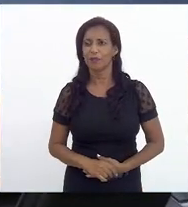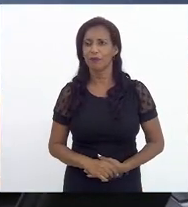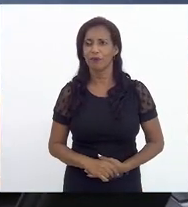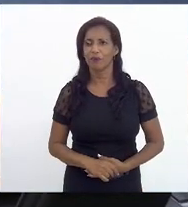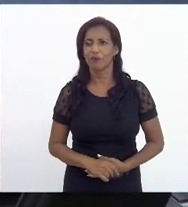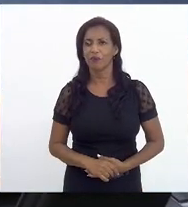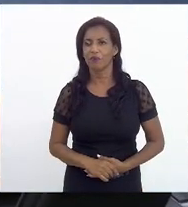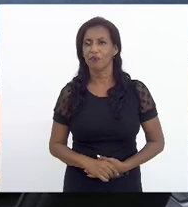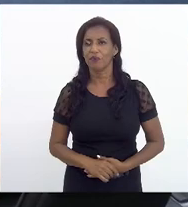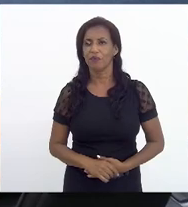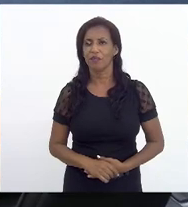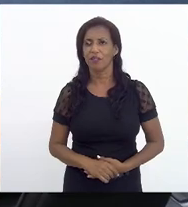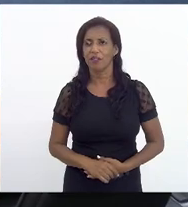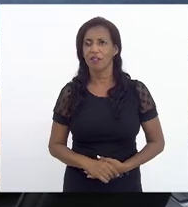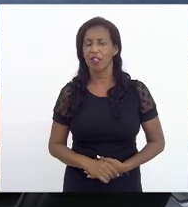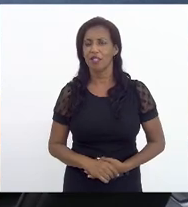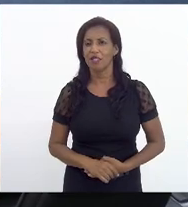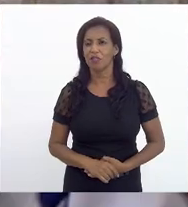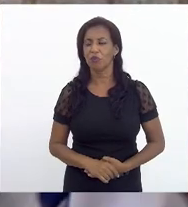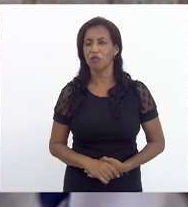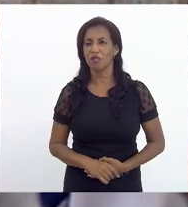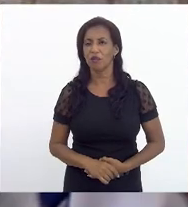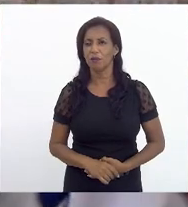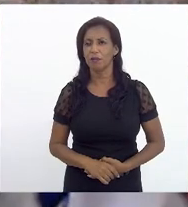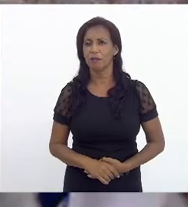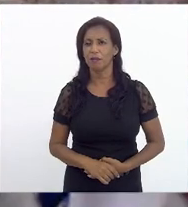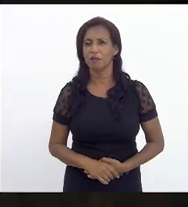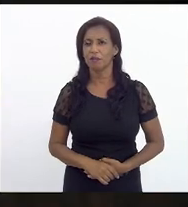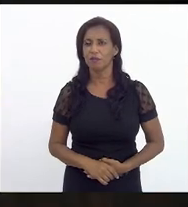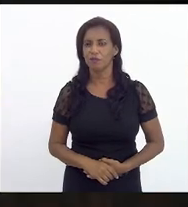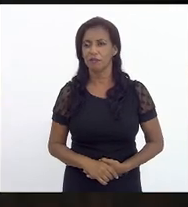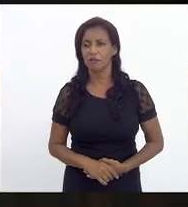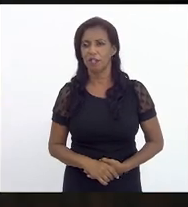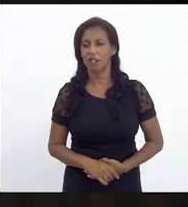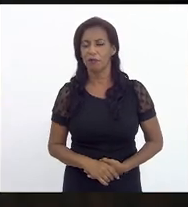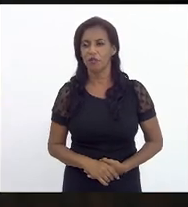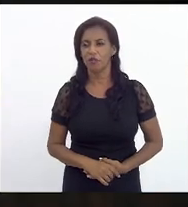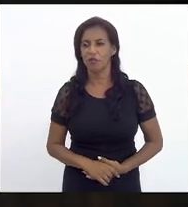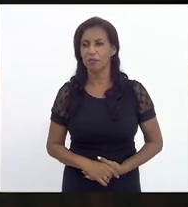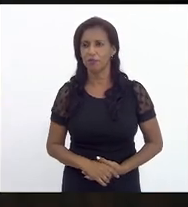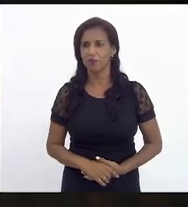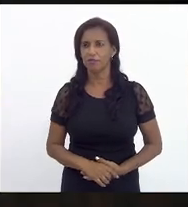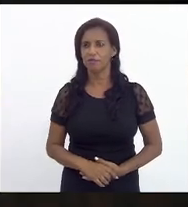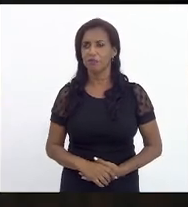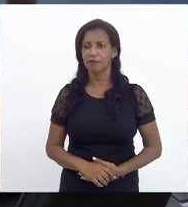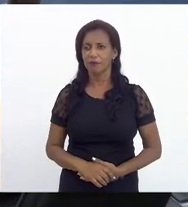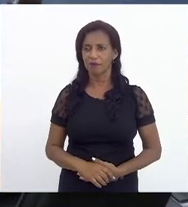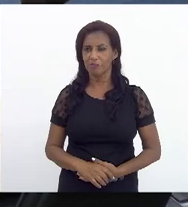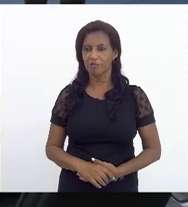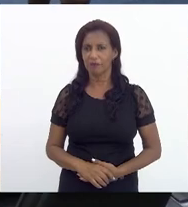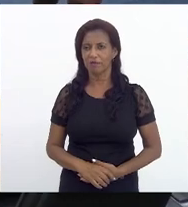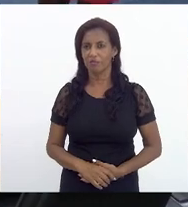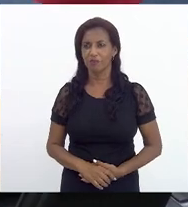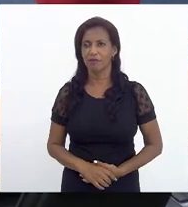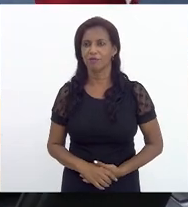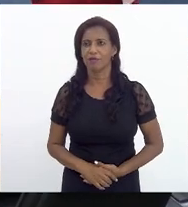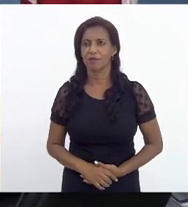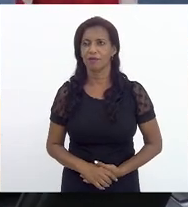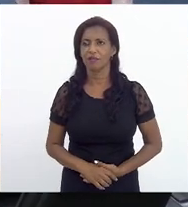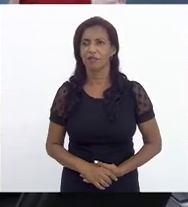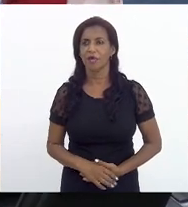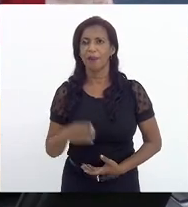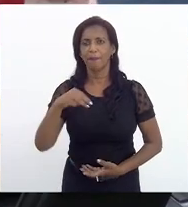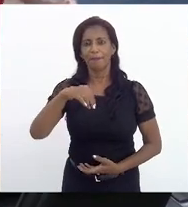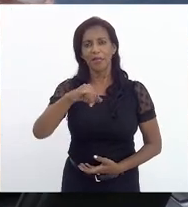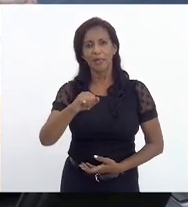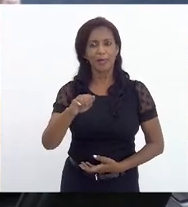Boa tarde, presidente. Tudo bem? Bem, graças a Deus. Bem, a roupinha. Bem, graças a Deus. Boa tarde, presidente